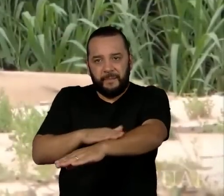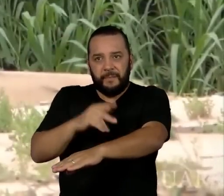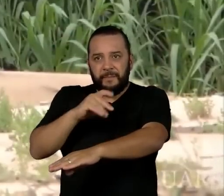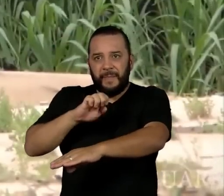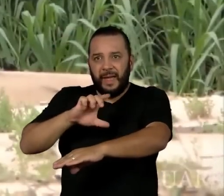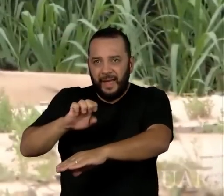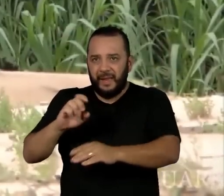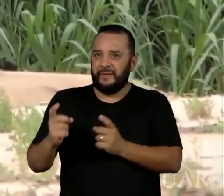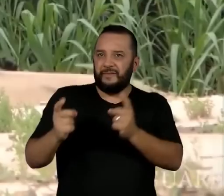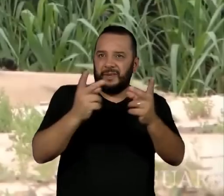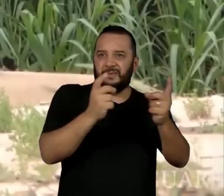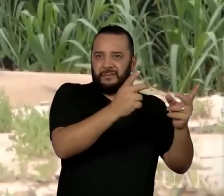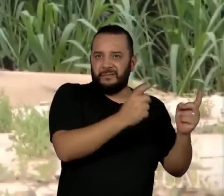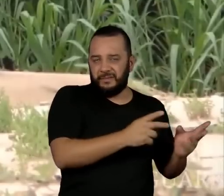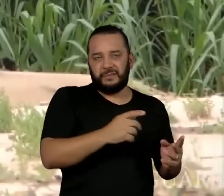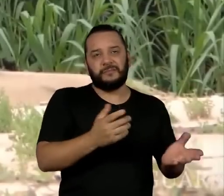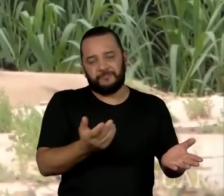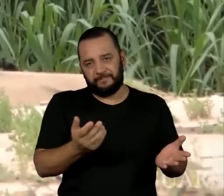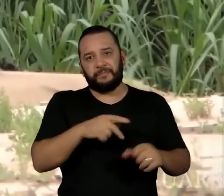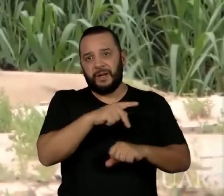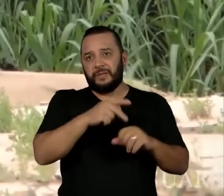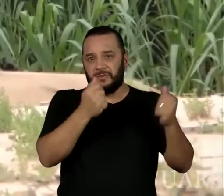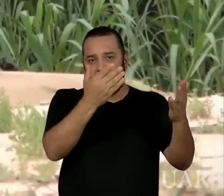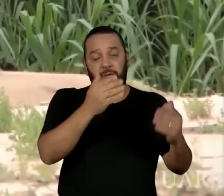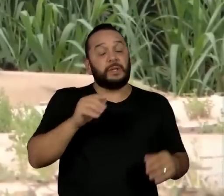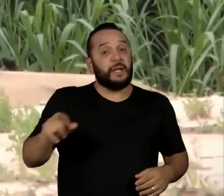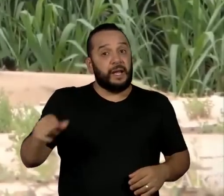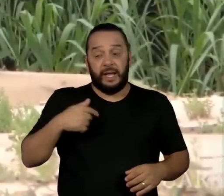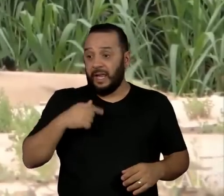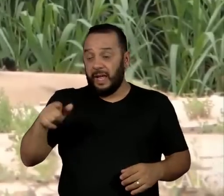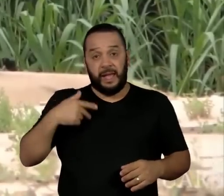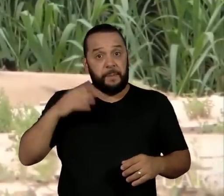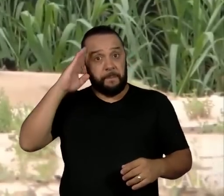Onças pintadas são animais considerados topo de cadeia.